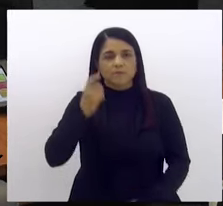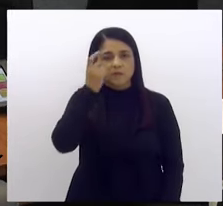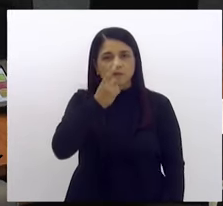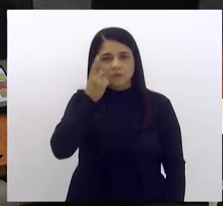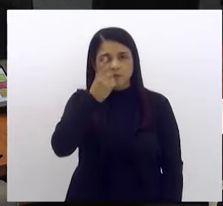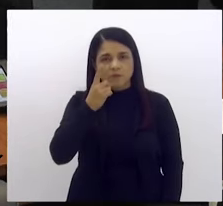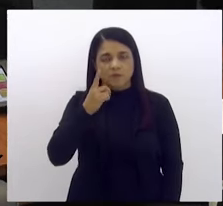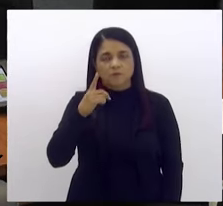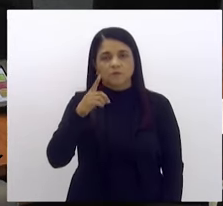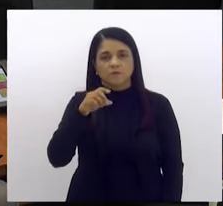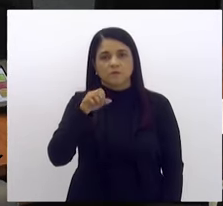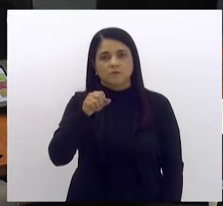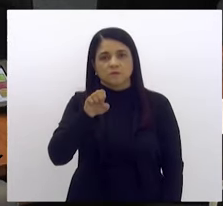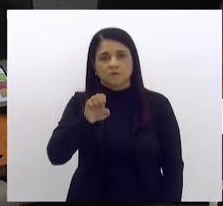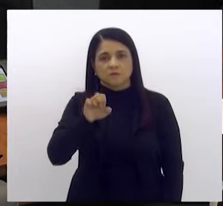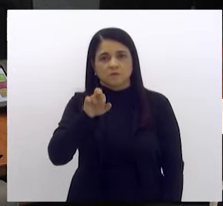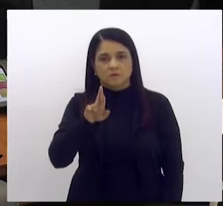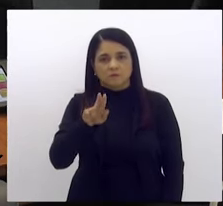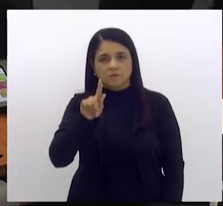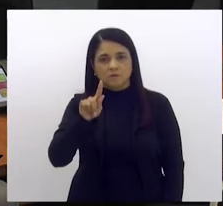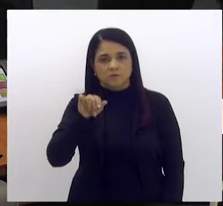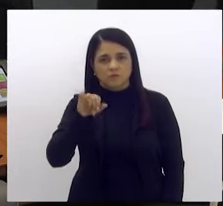Deputado doutor Serginho.